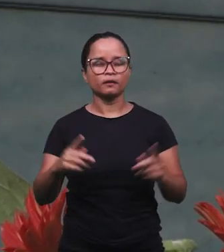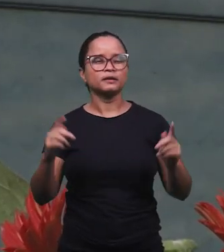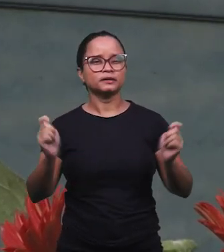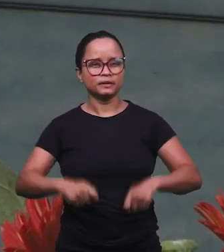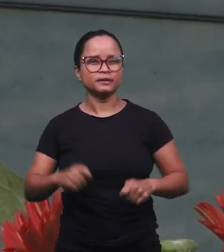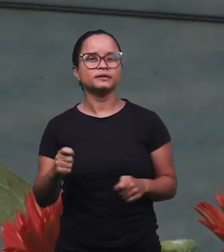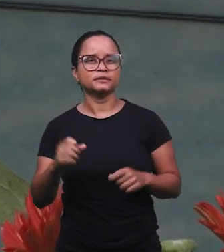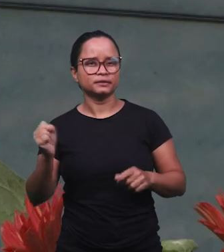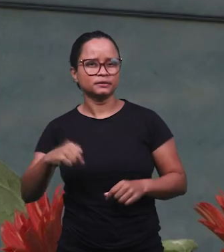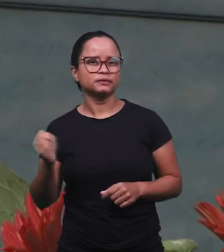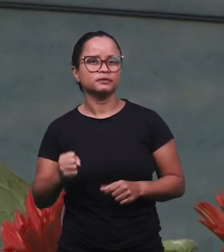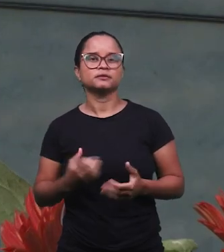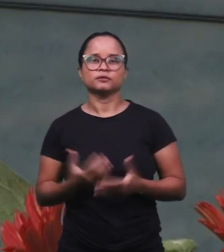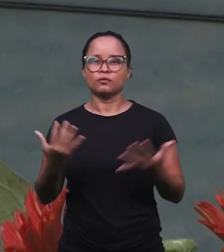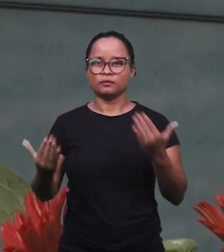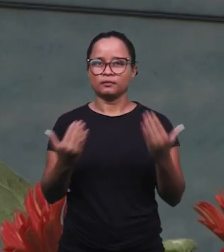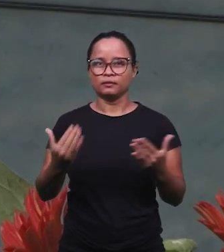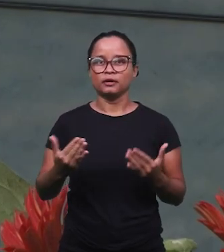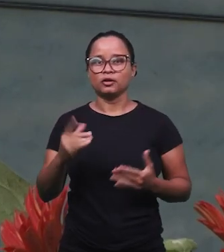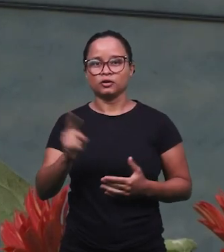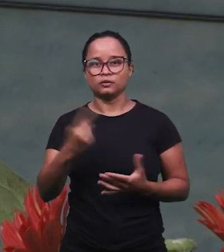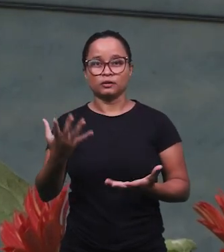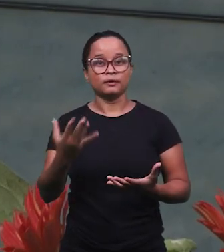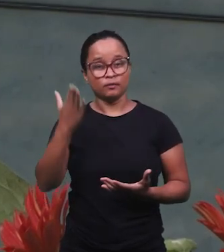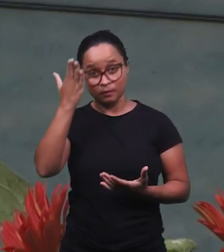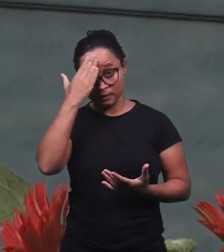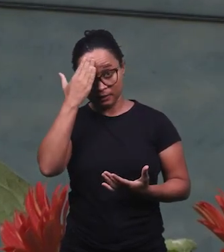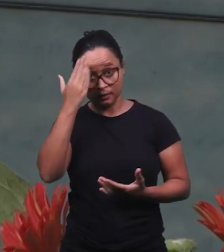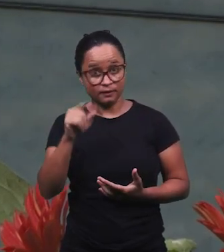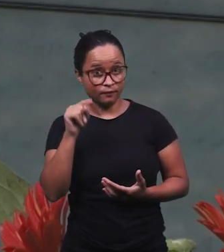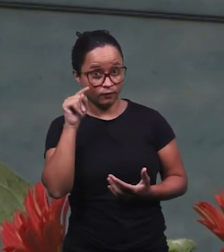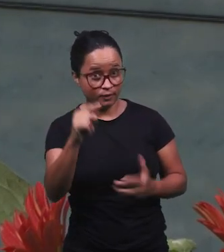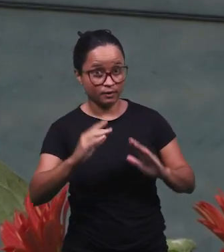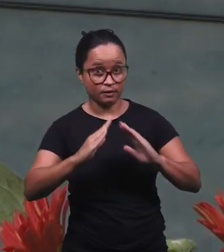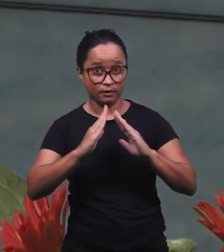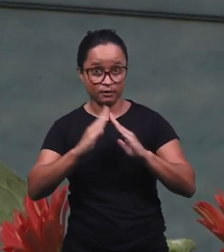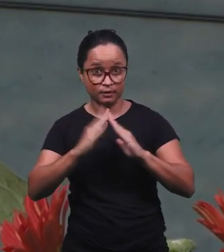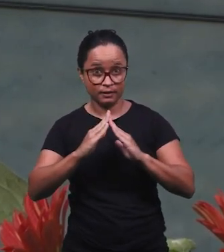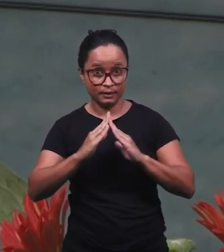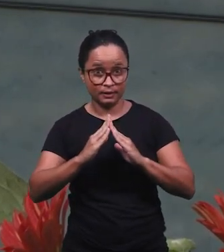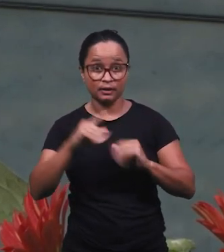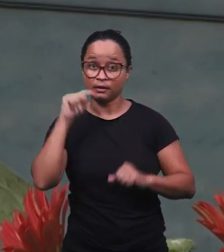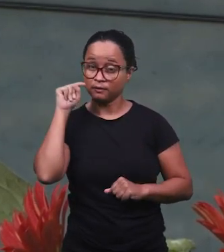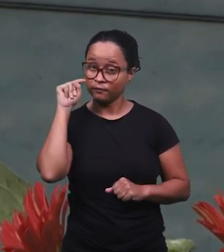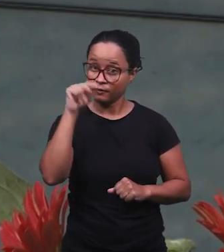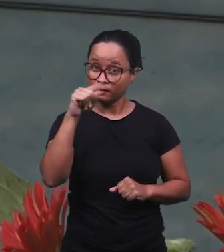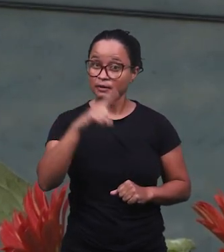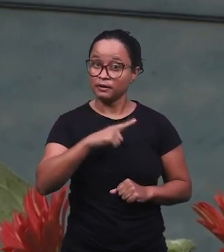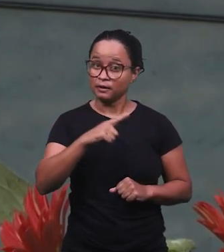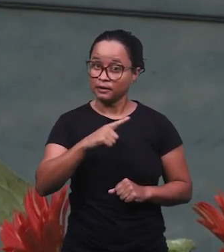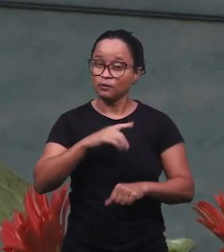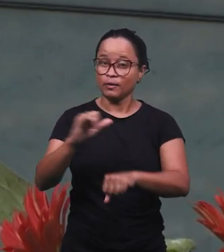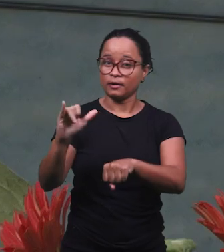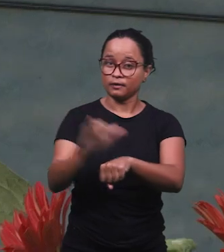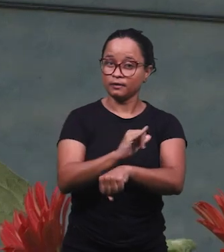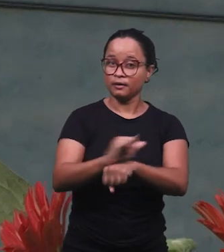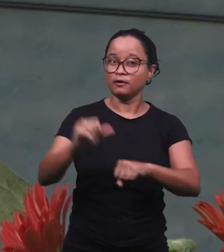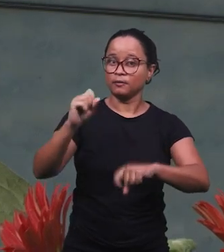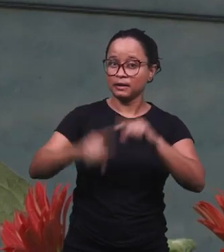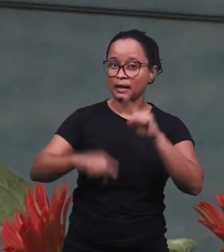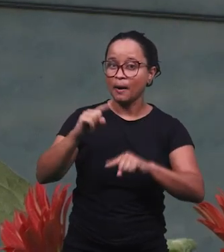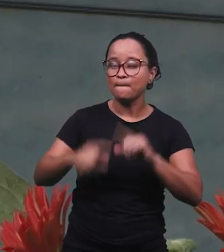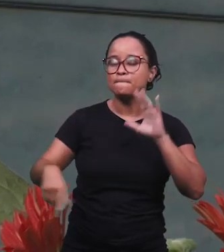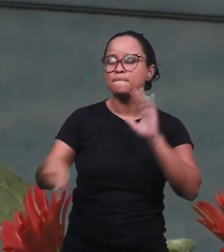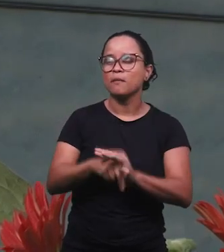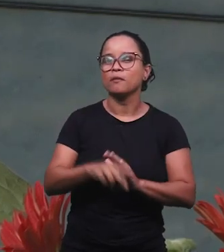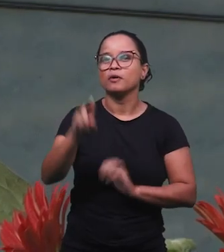fazer no sentido de entender que você que está em casa tem uma ferramenta de evangelização na